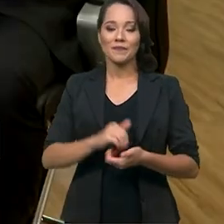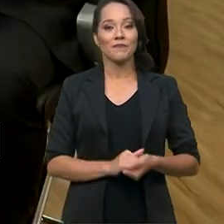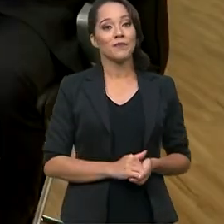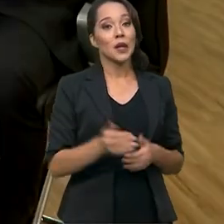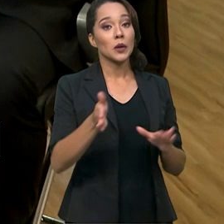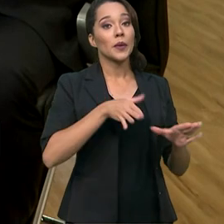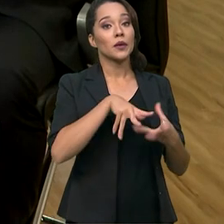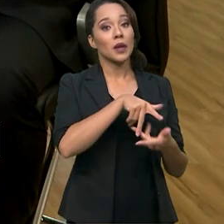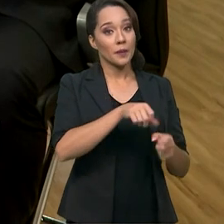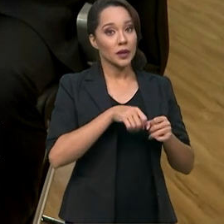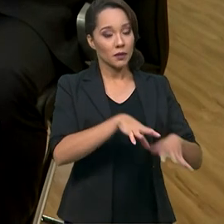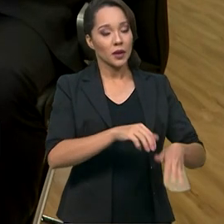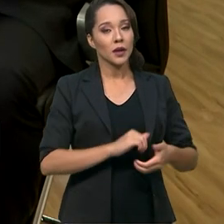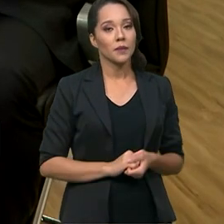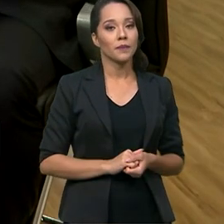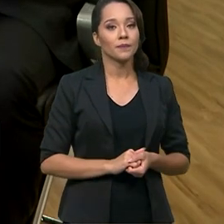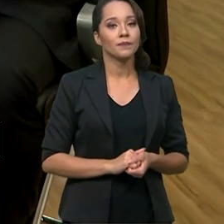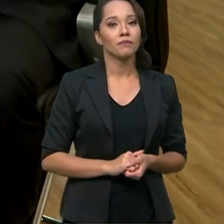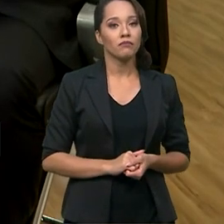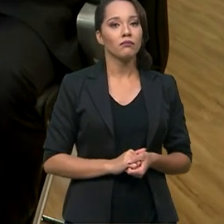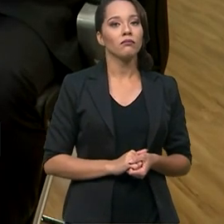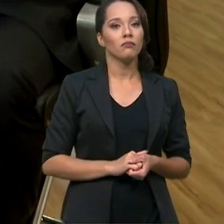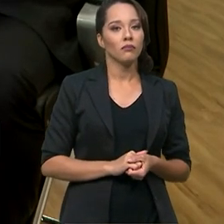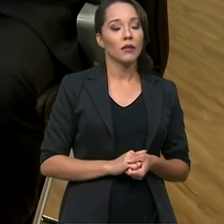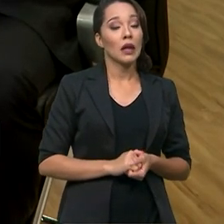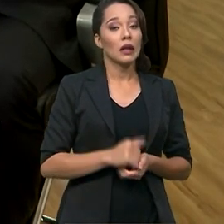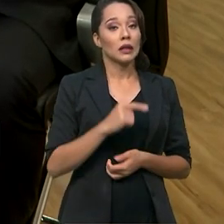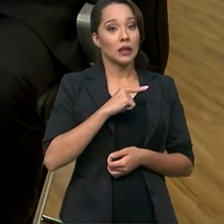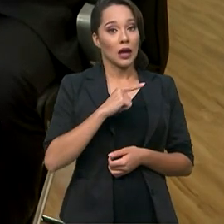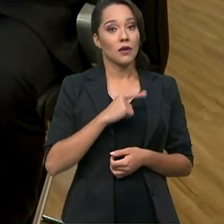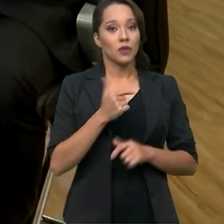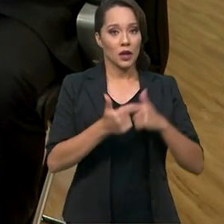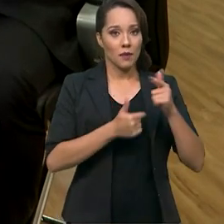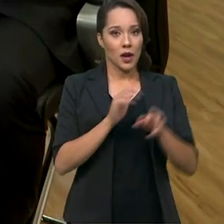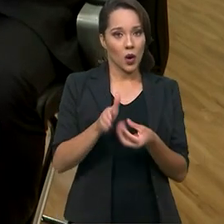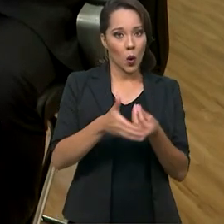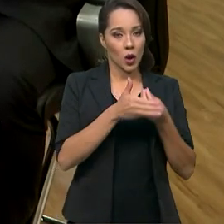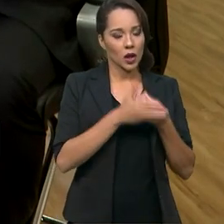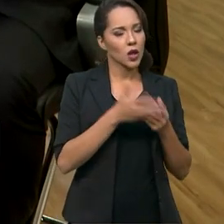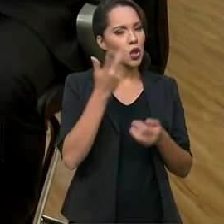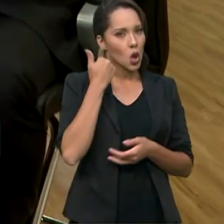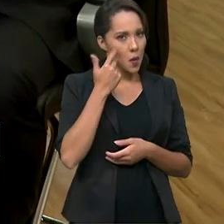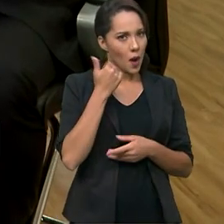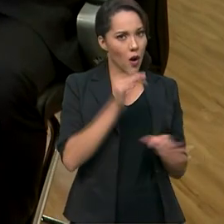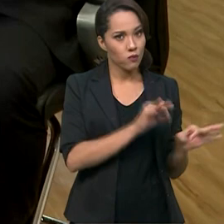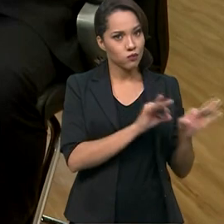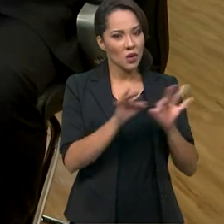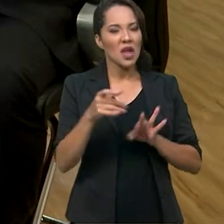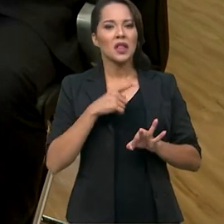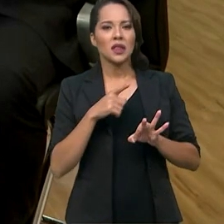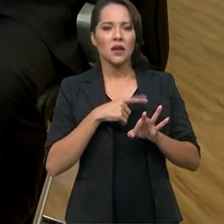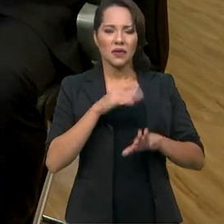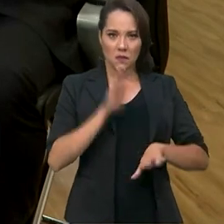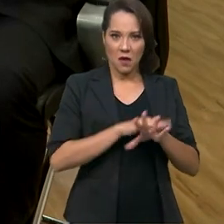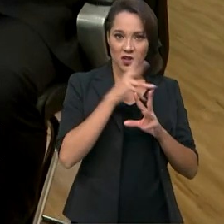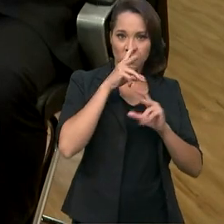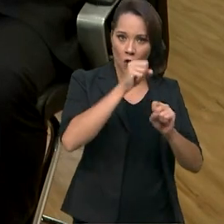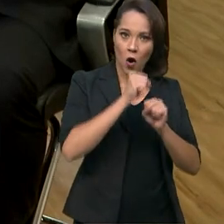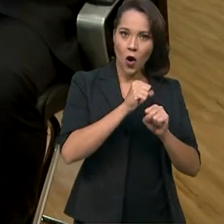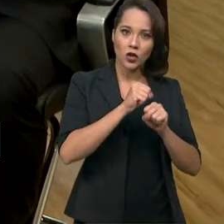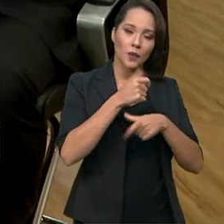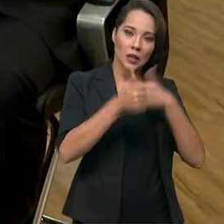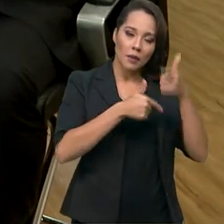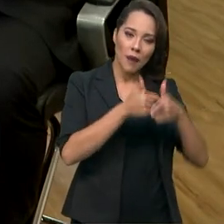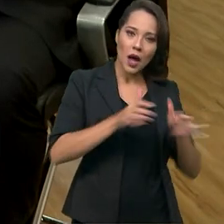Durante a pandemia, a gente teve a Operação Acolhida funcionando normalmente? Houve alguma intensificação, sim, inclusive,